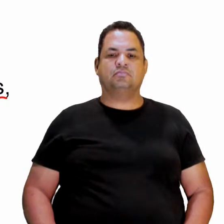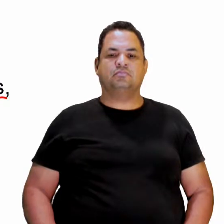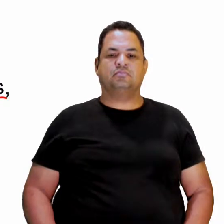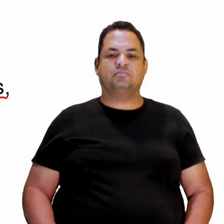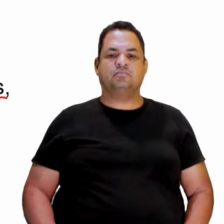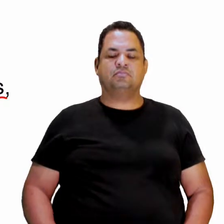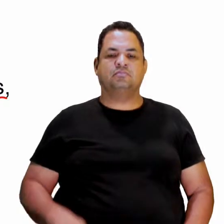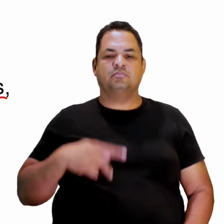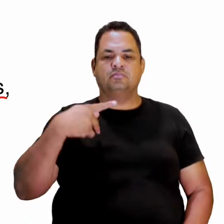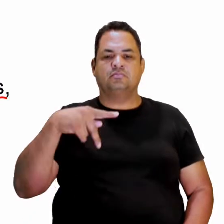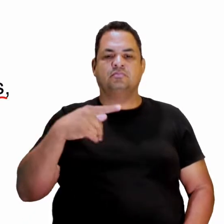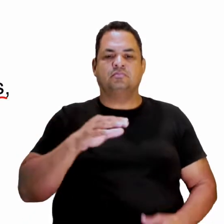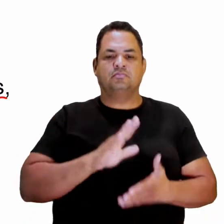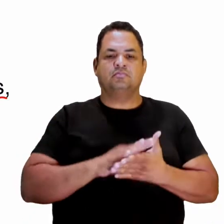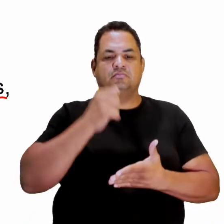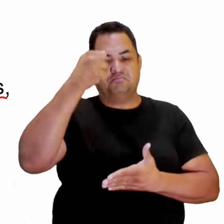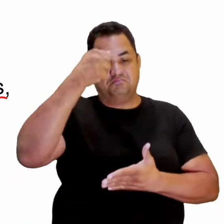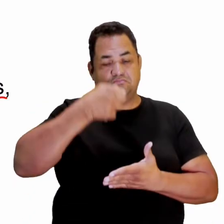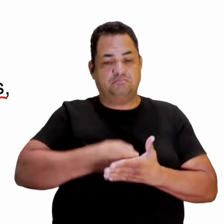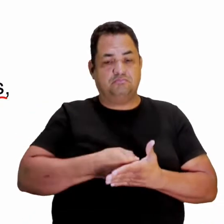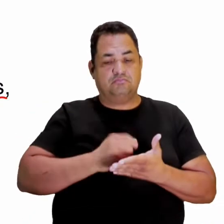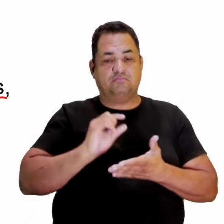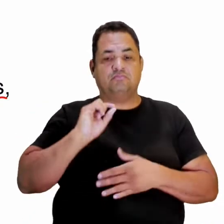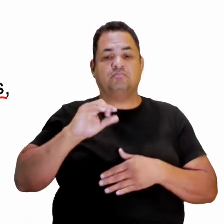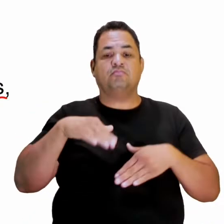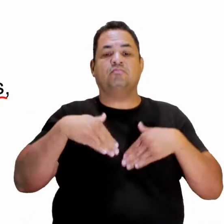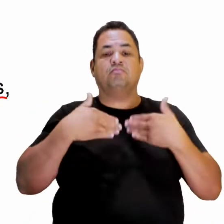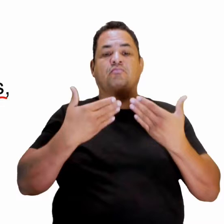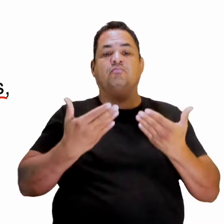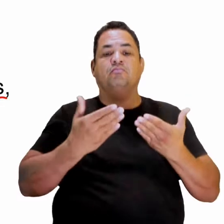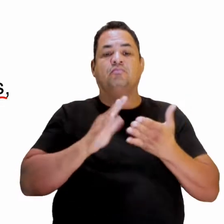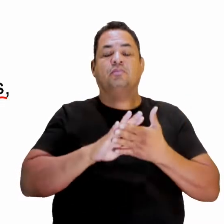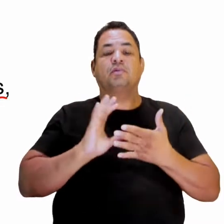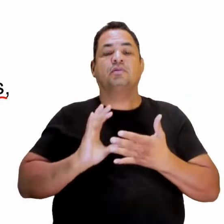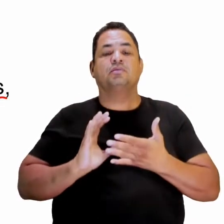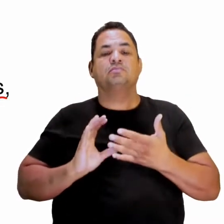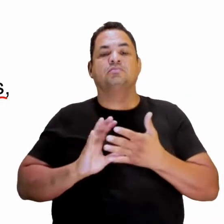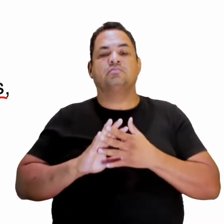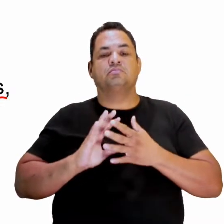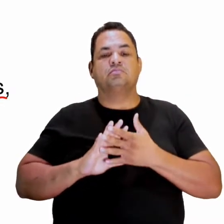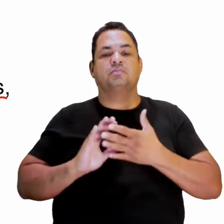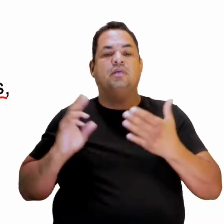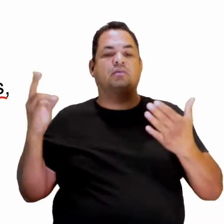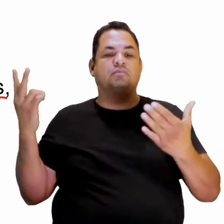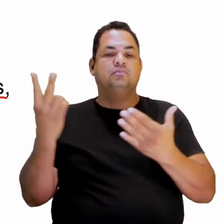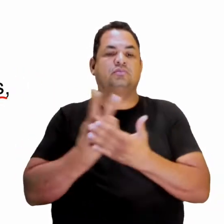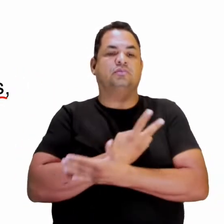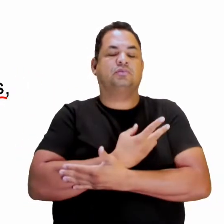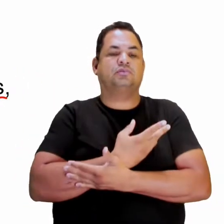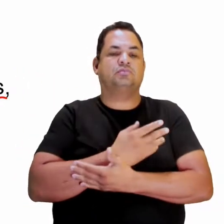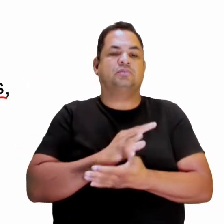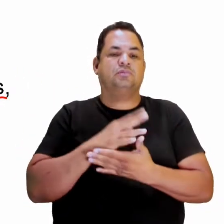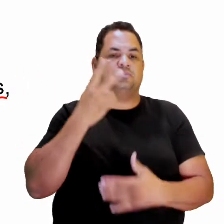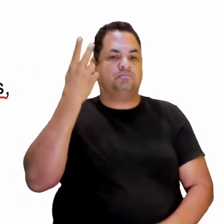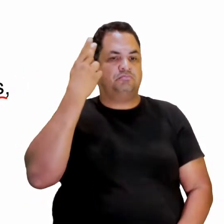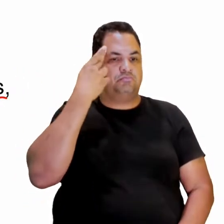seja, em pares você vai decidir quais desses eventos aí, que são alguns,